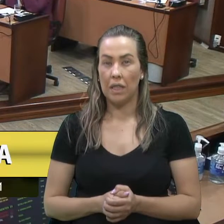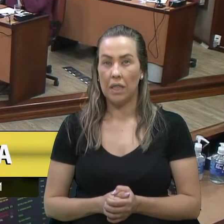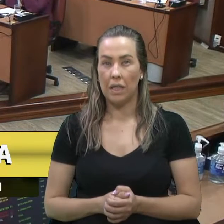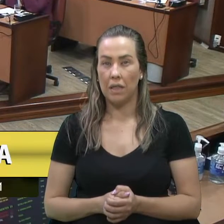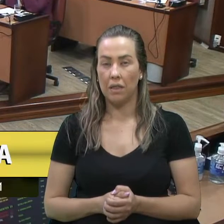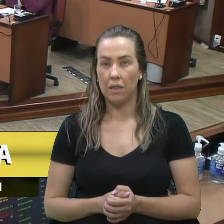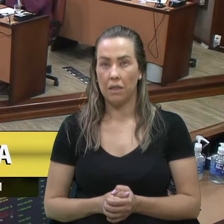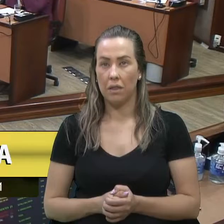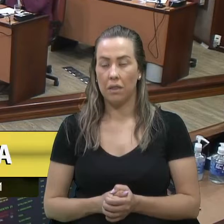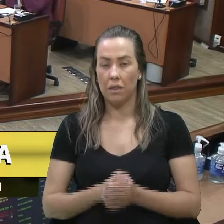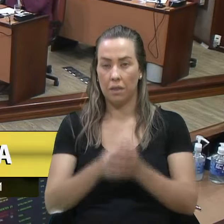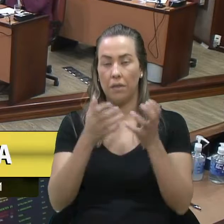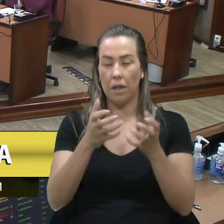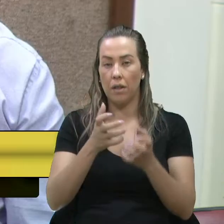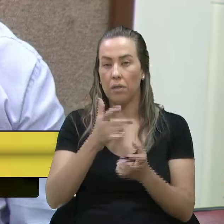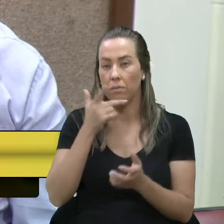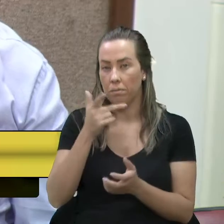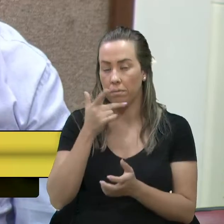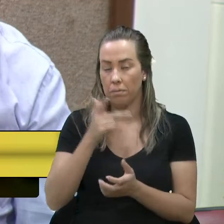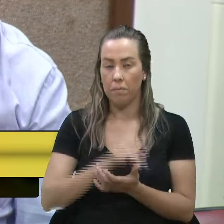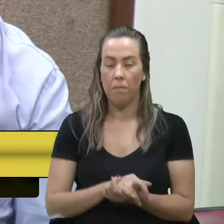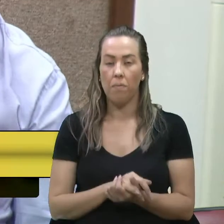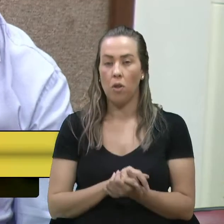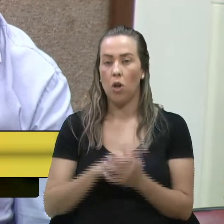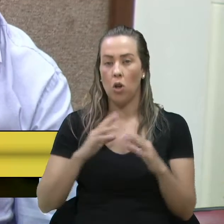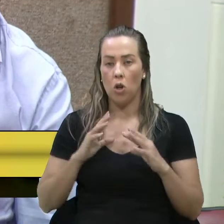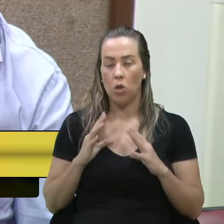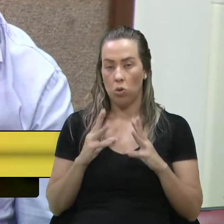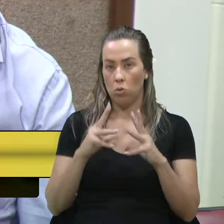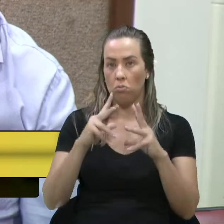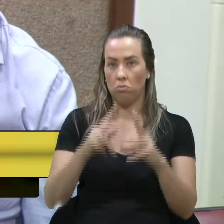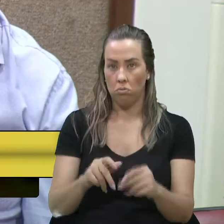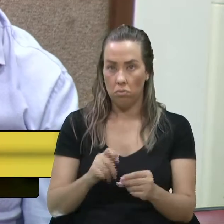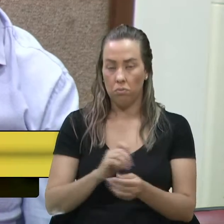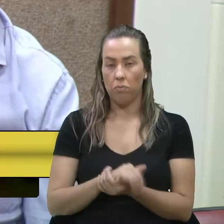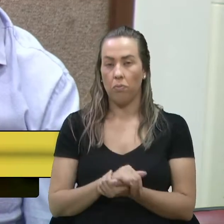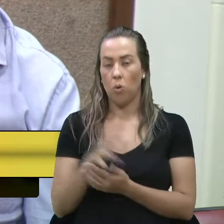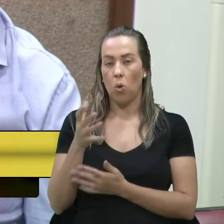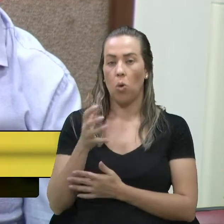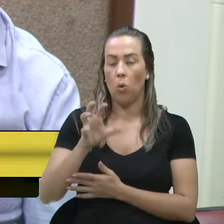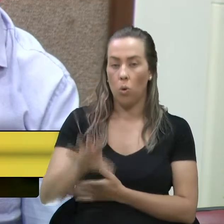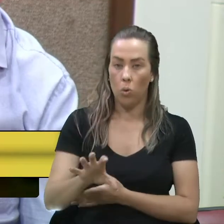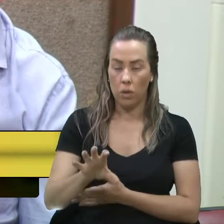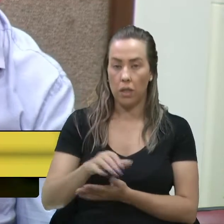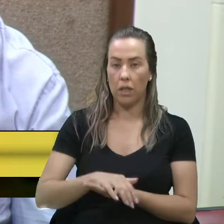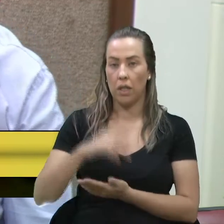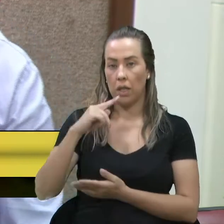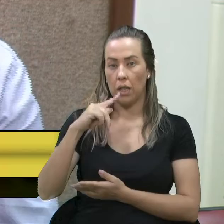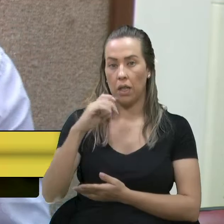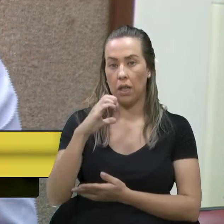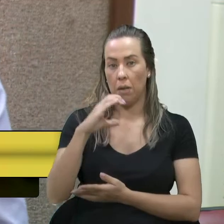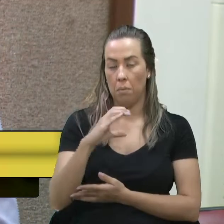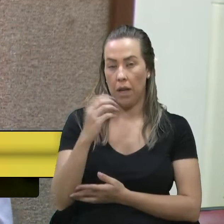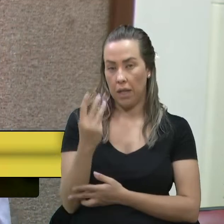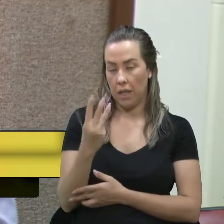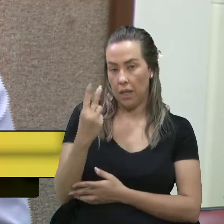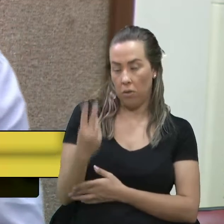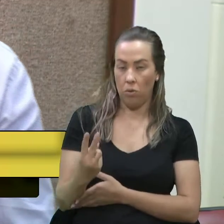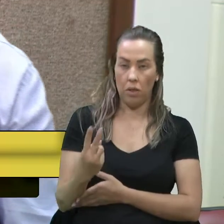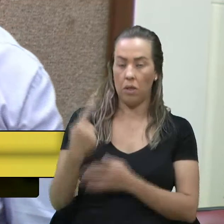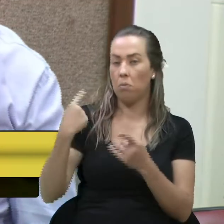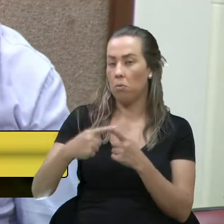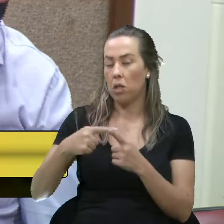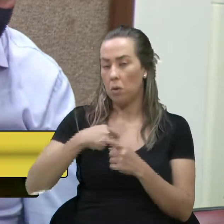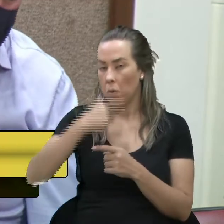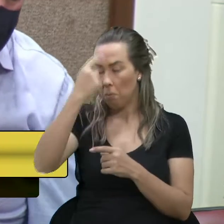Quero dizer que sou totalmente contra a PEC 32, porque